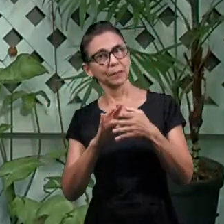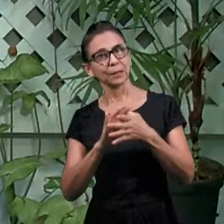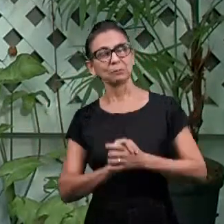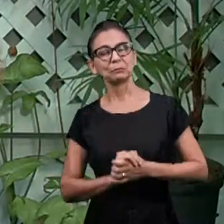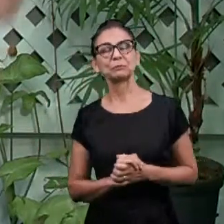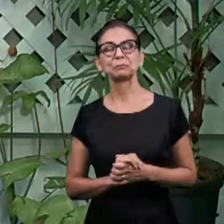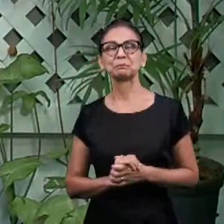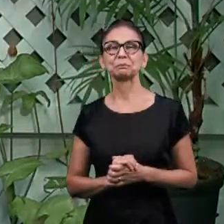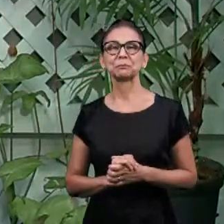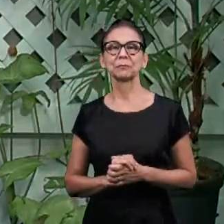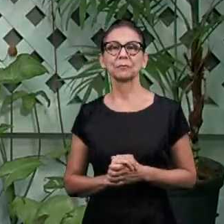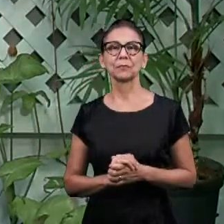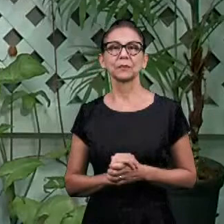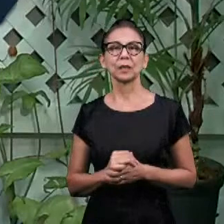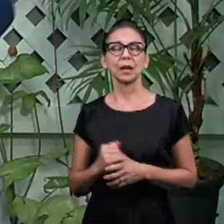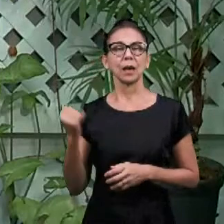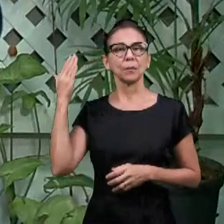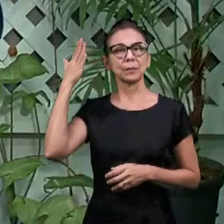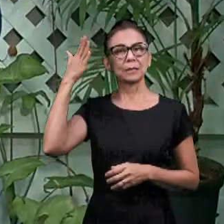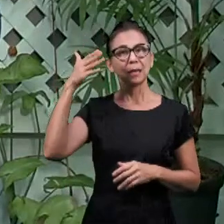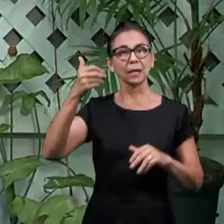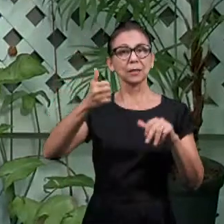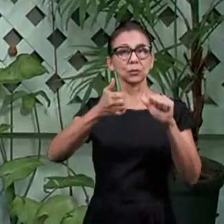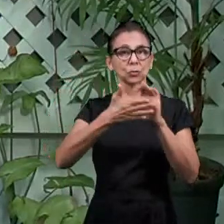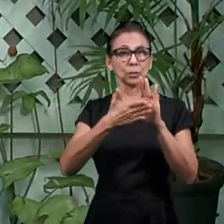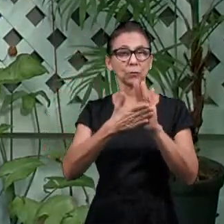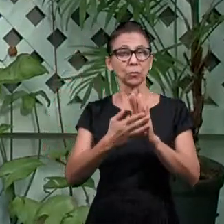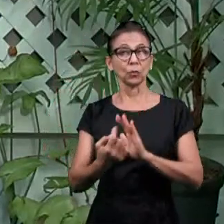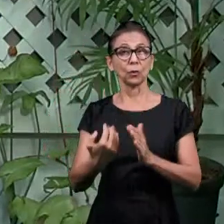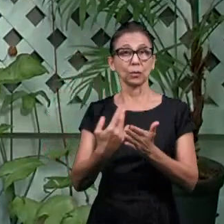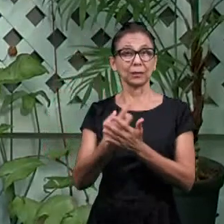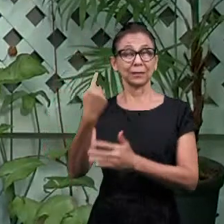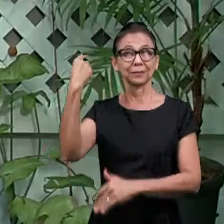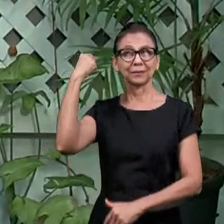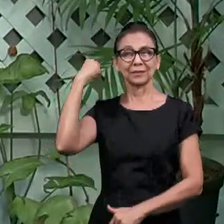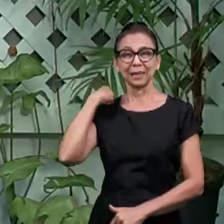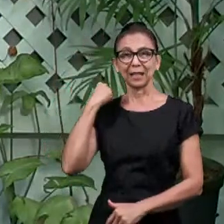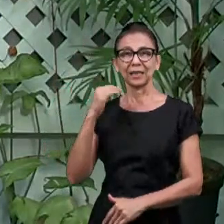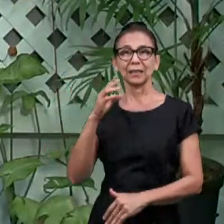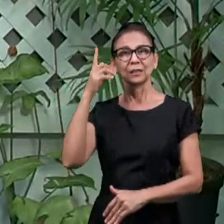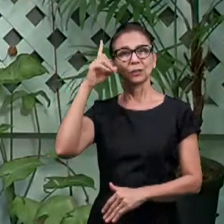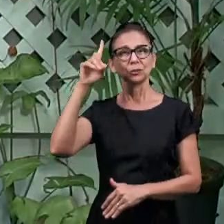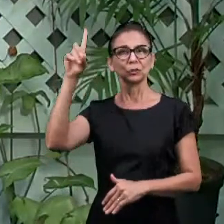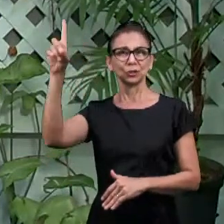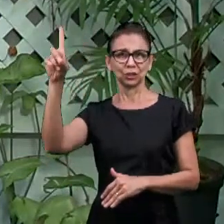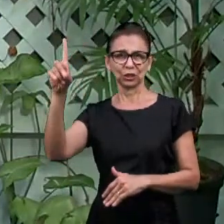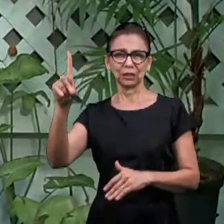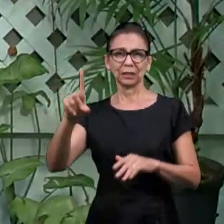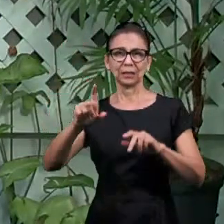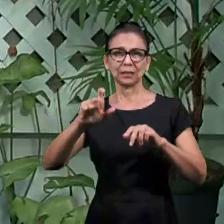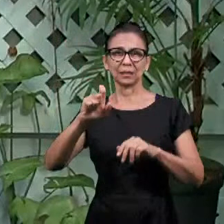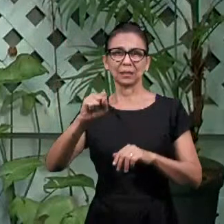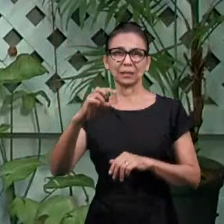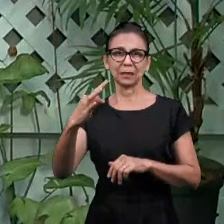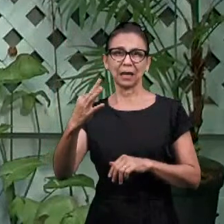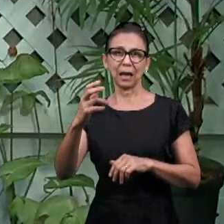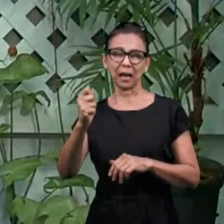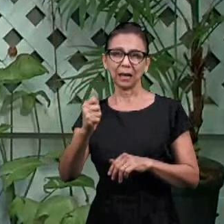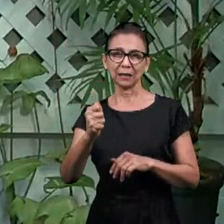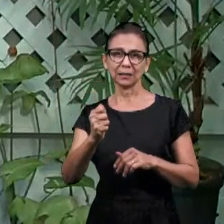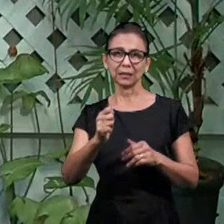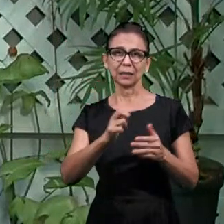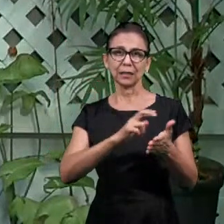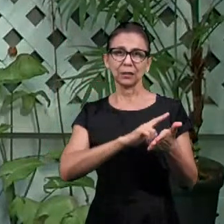e o louvor que foi cantado naquele dia da ata, foi feita a ata, com o registro de 67 pessoas, das